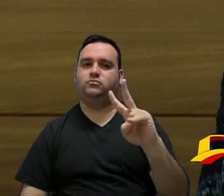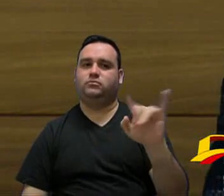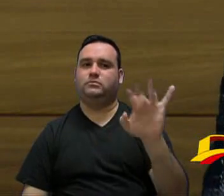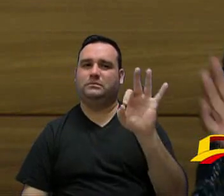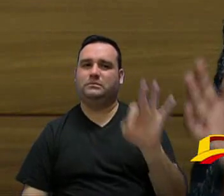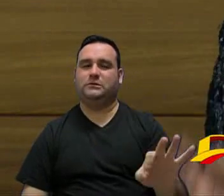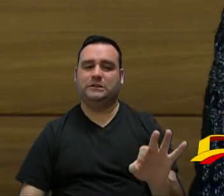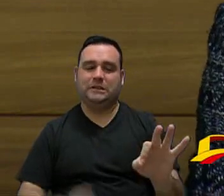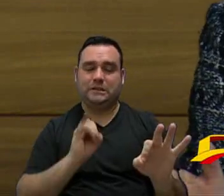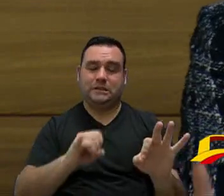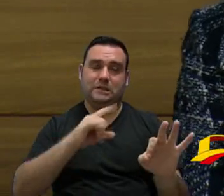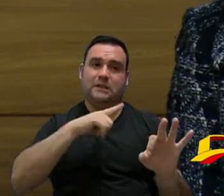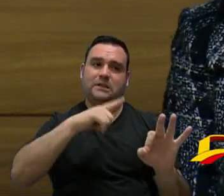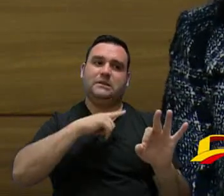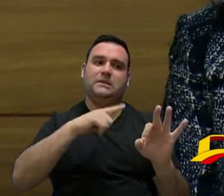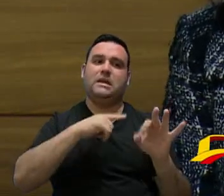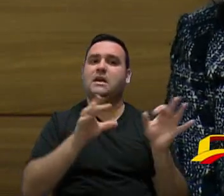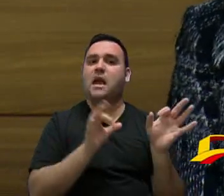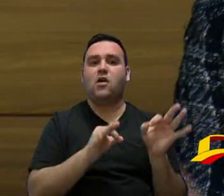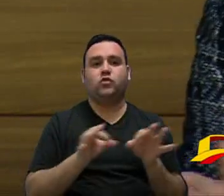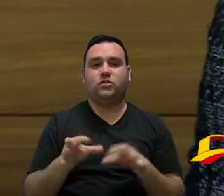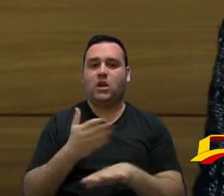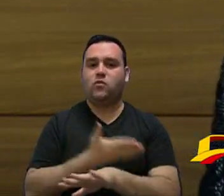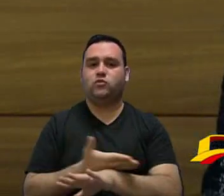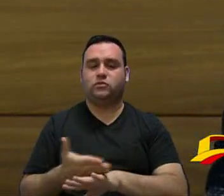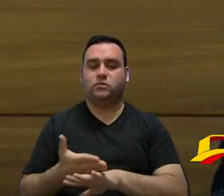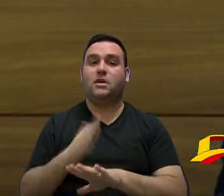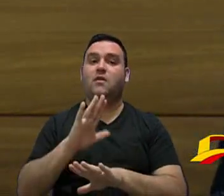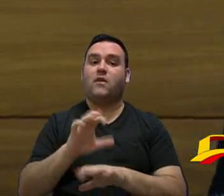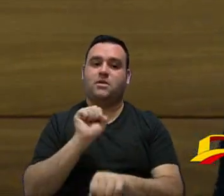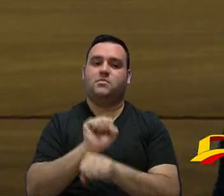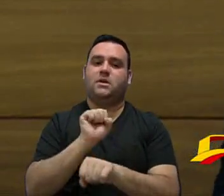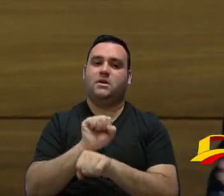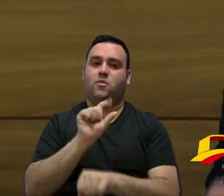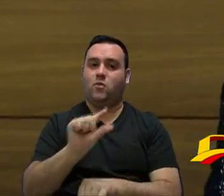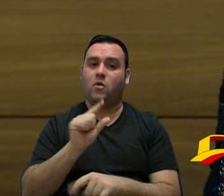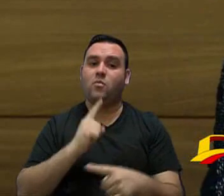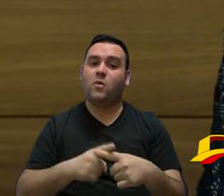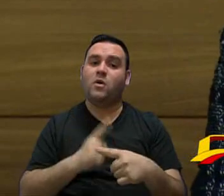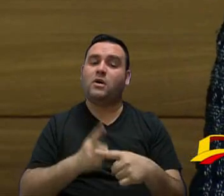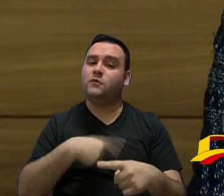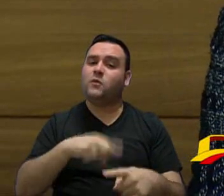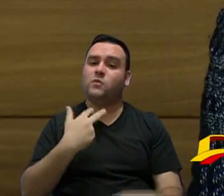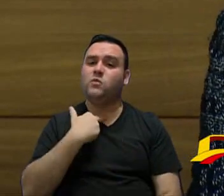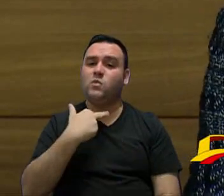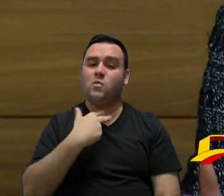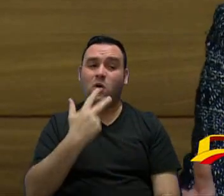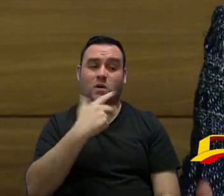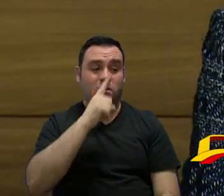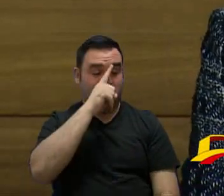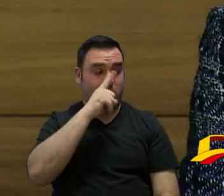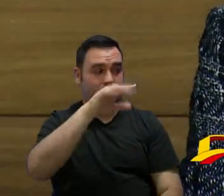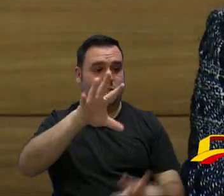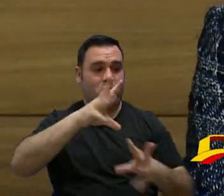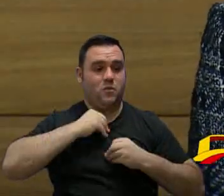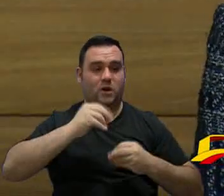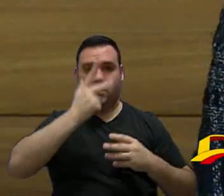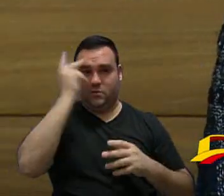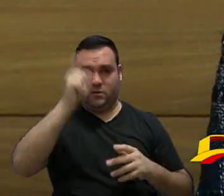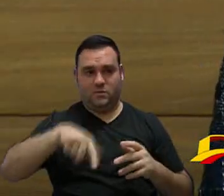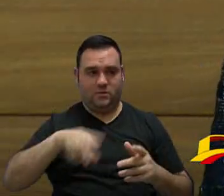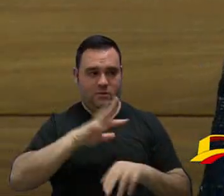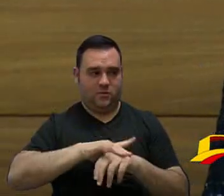fazer se for uma mamografia de rotina ela irá aguardar porque nós não podemos pôr em risco a